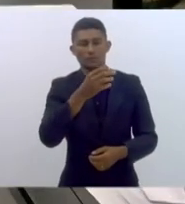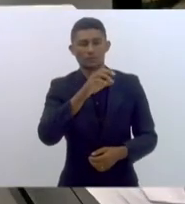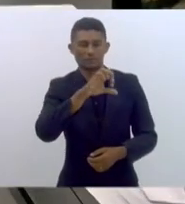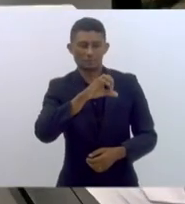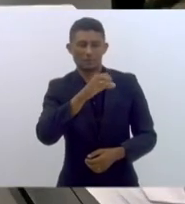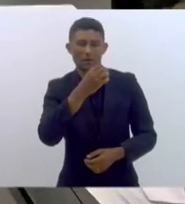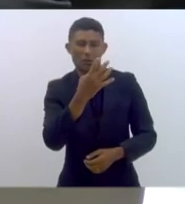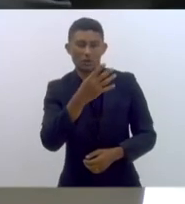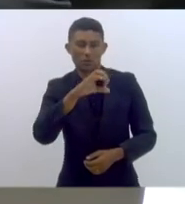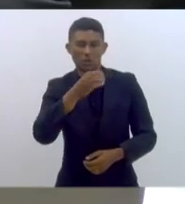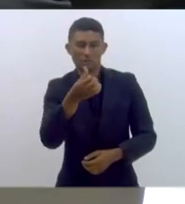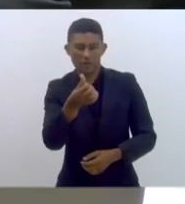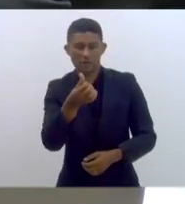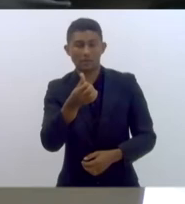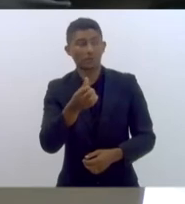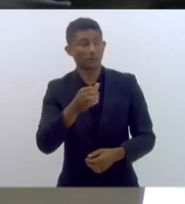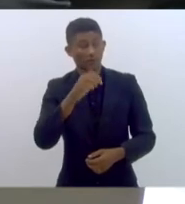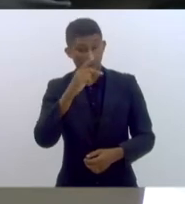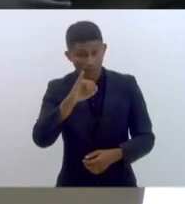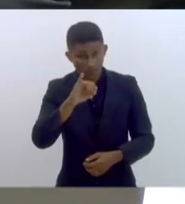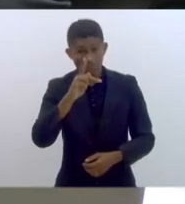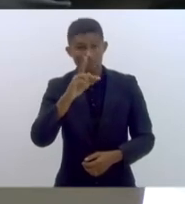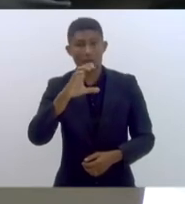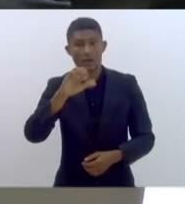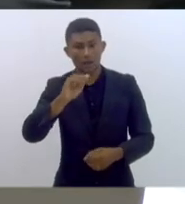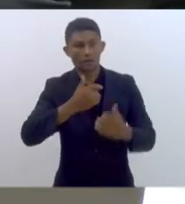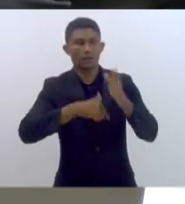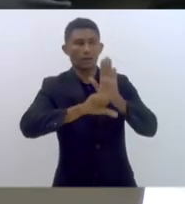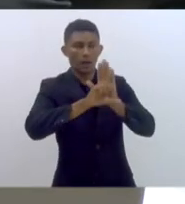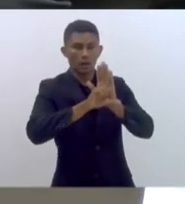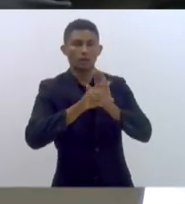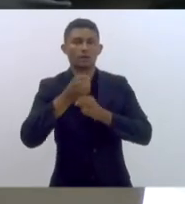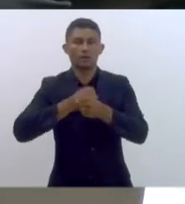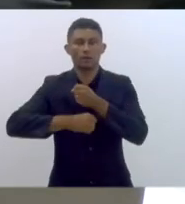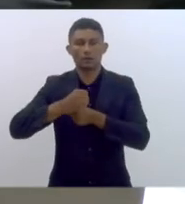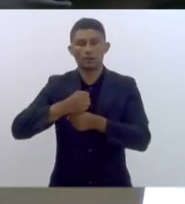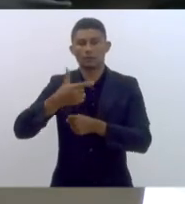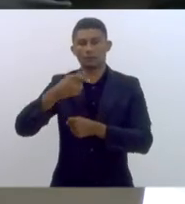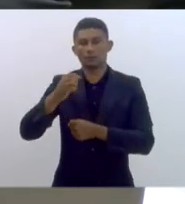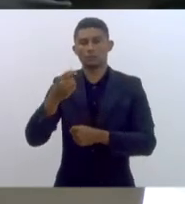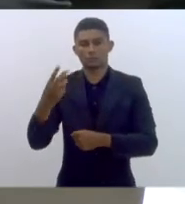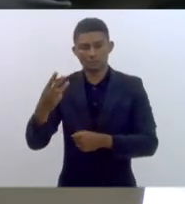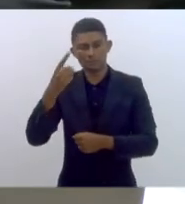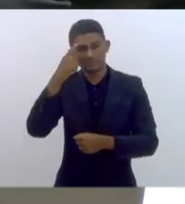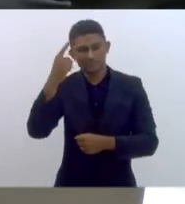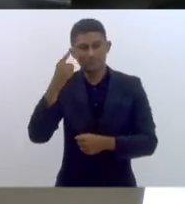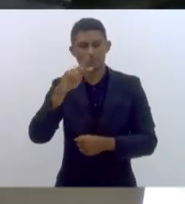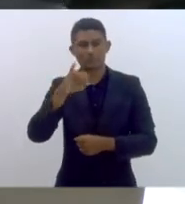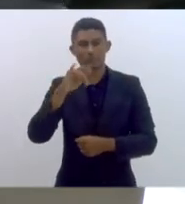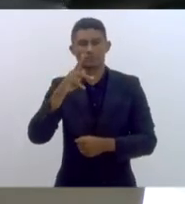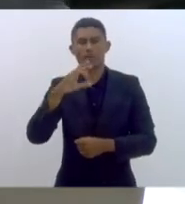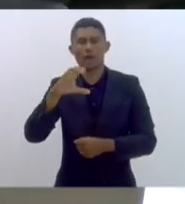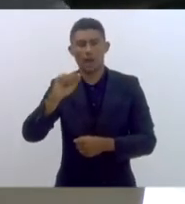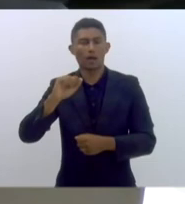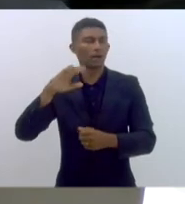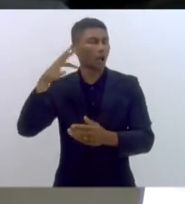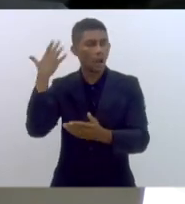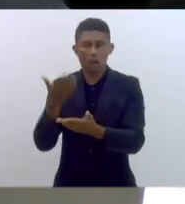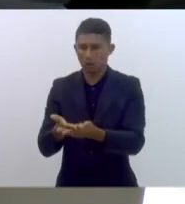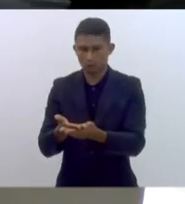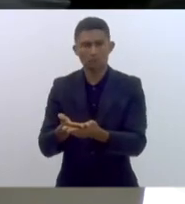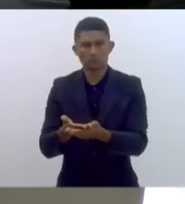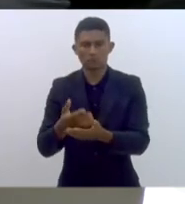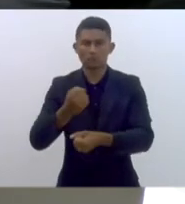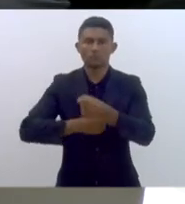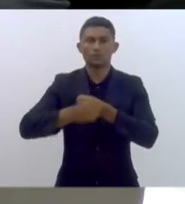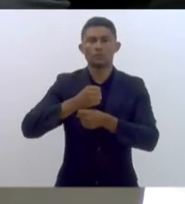de? É o mesmo IPCA que é utilizado desde 2013 acumulado. Tá. Porque, na verdade, assim, ele é acumulado desde